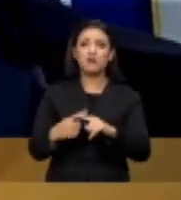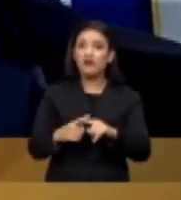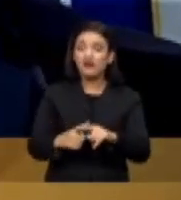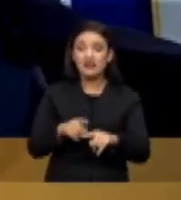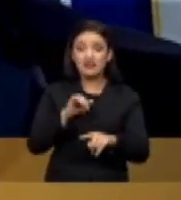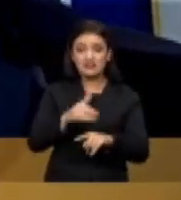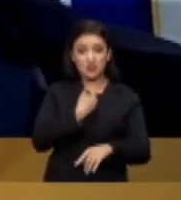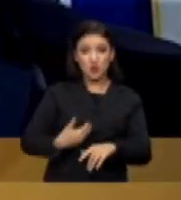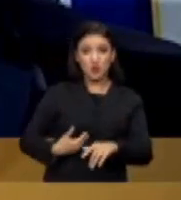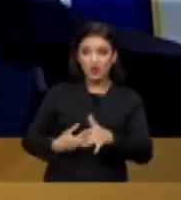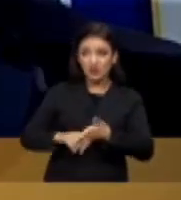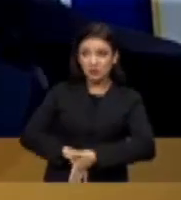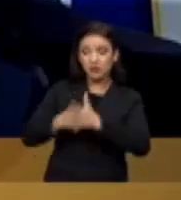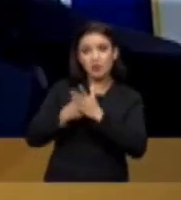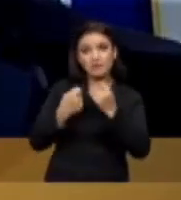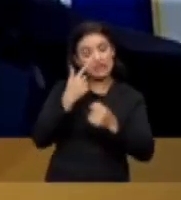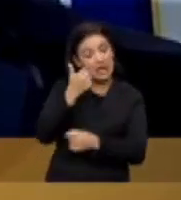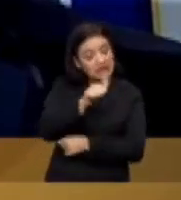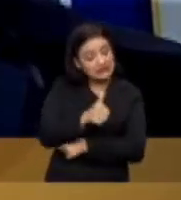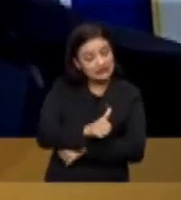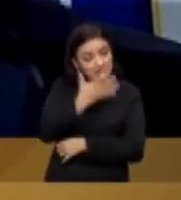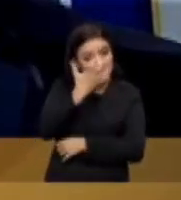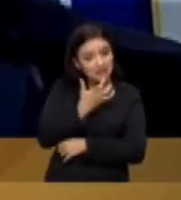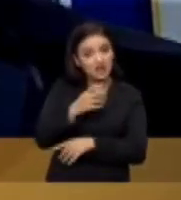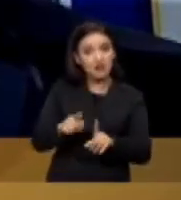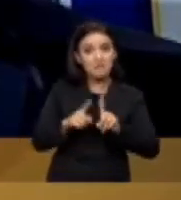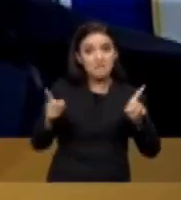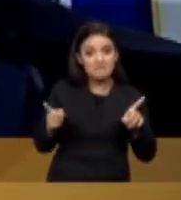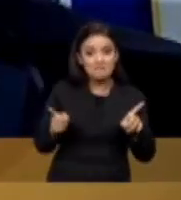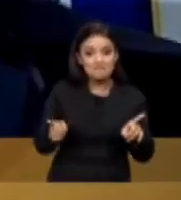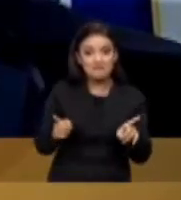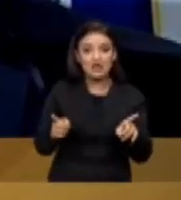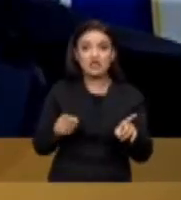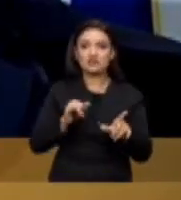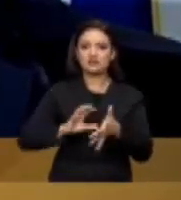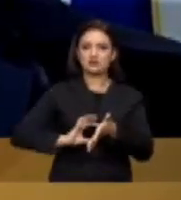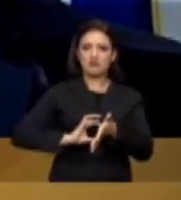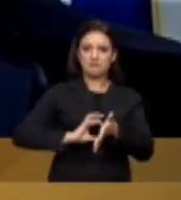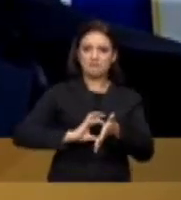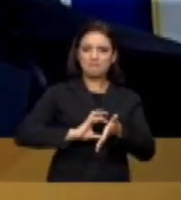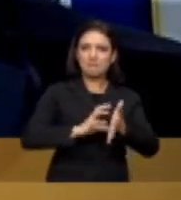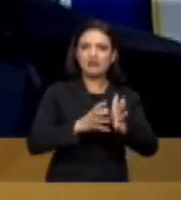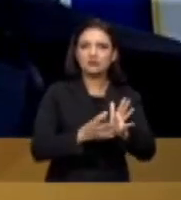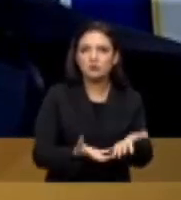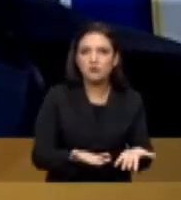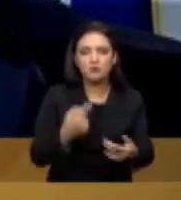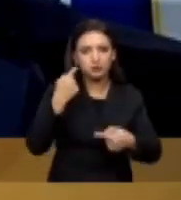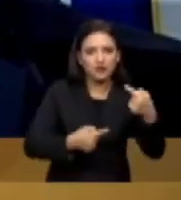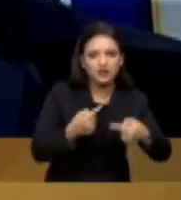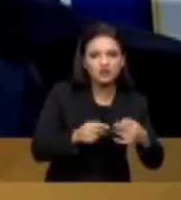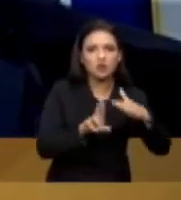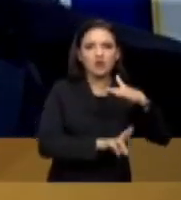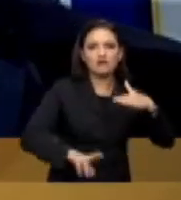público requer uma análise rigorosa. Mas quando o Estado interrompe a atividade de partidos políticos, universidades ou igrejas,